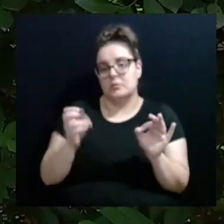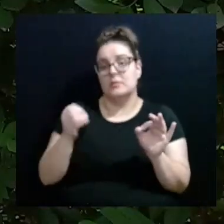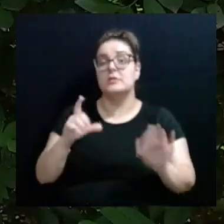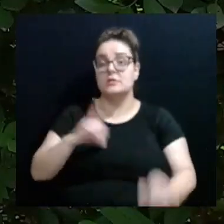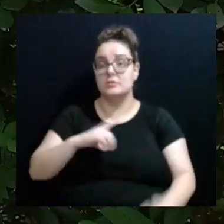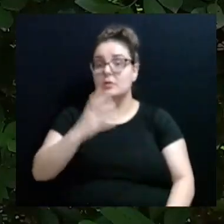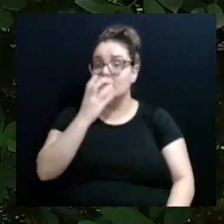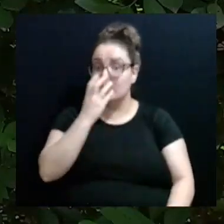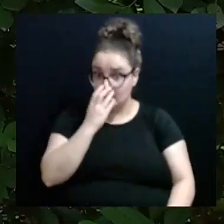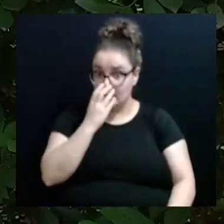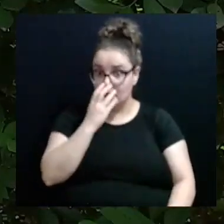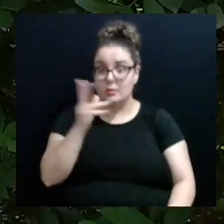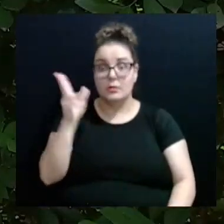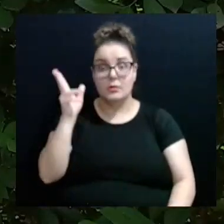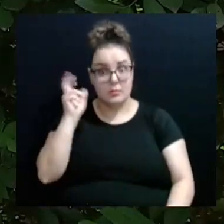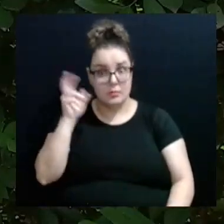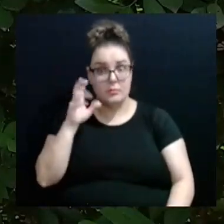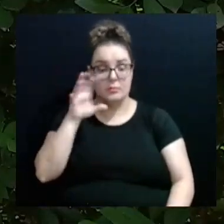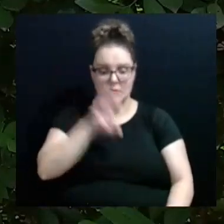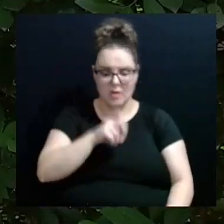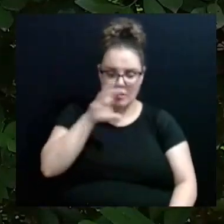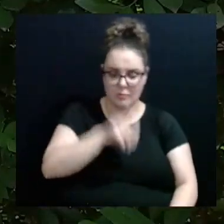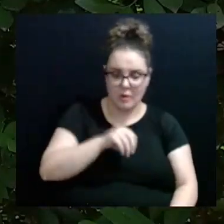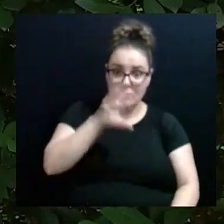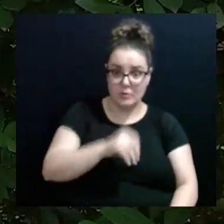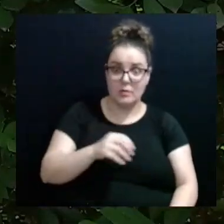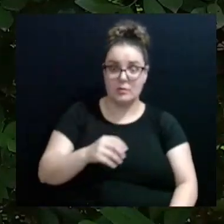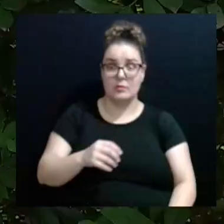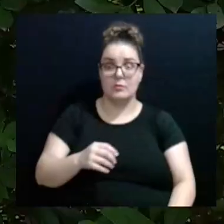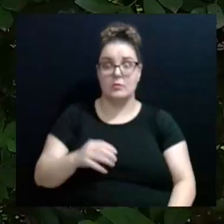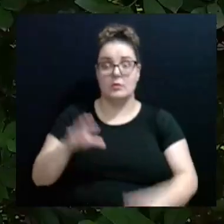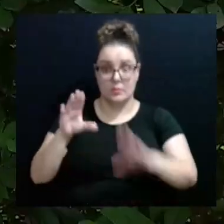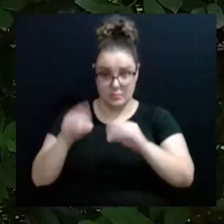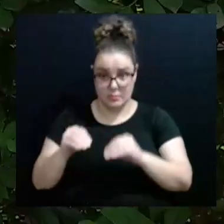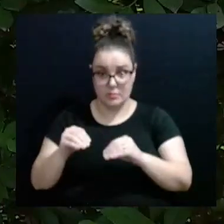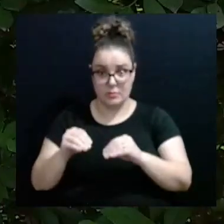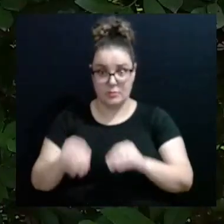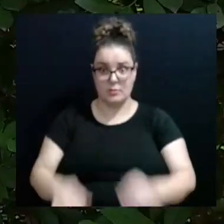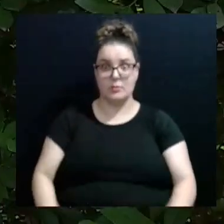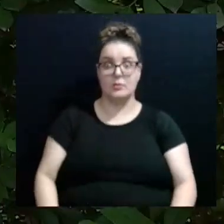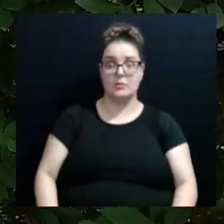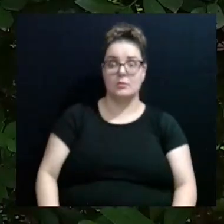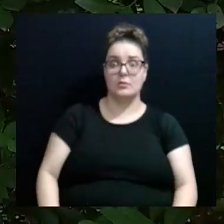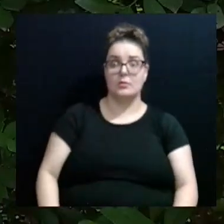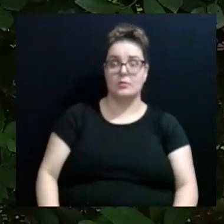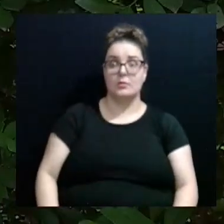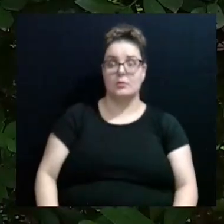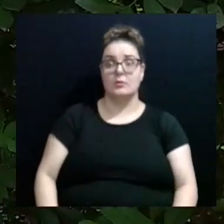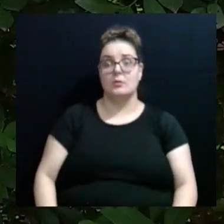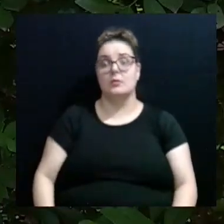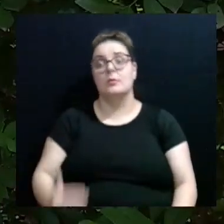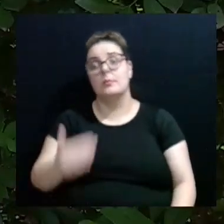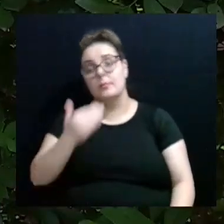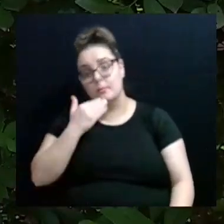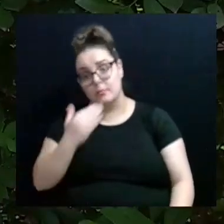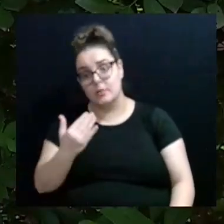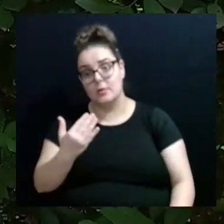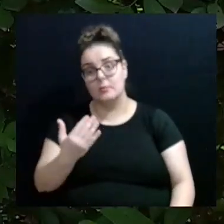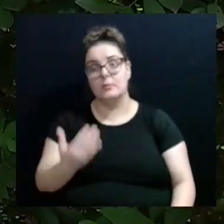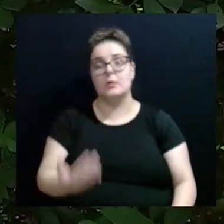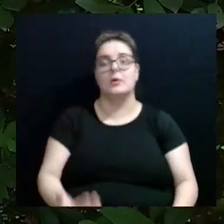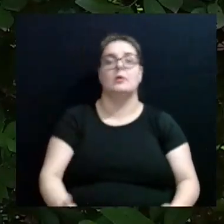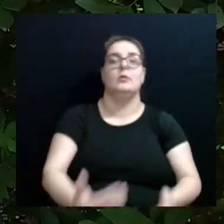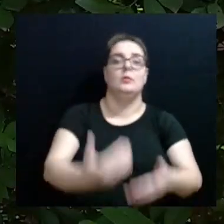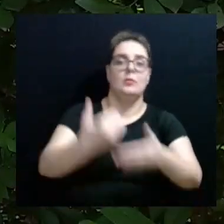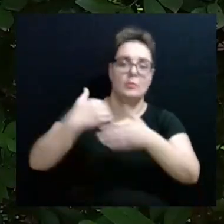ouvindo latidos do seu cachorro muito alto de noite, né, de noite principalmente, a gente pede para prender os cachorros, para guardar a ração